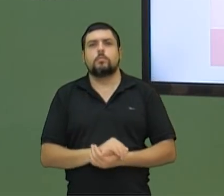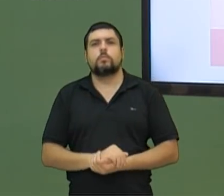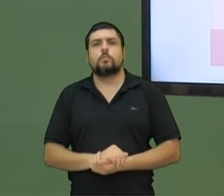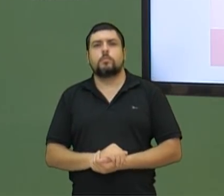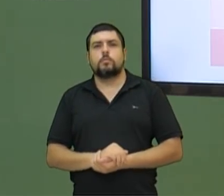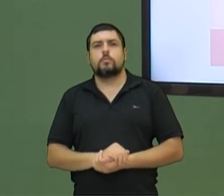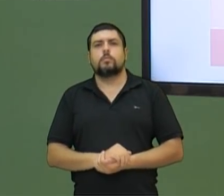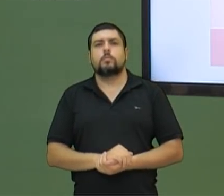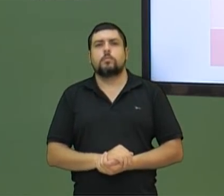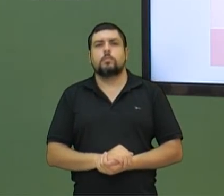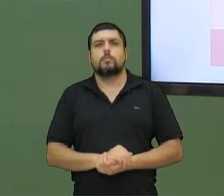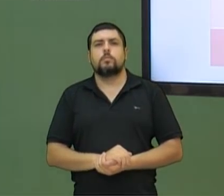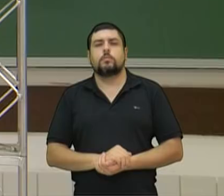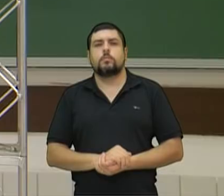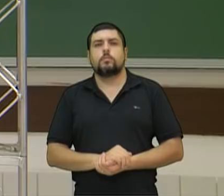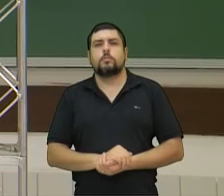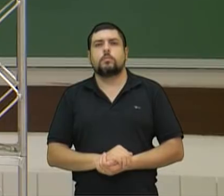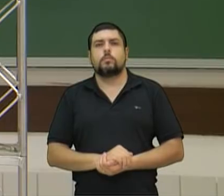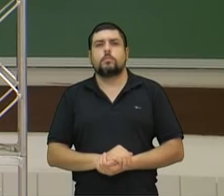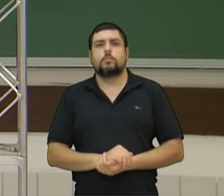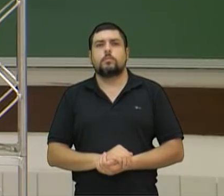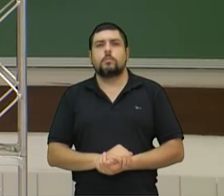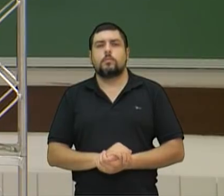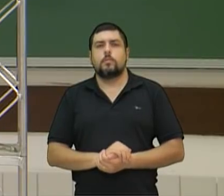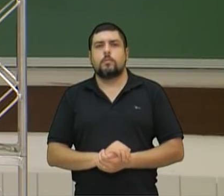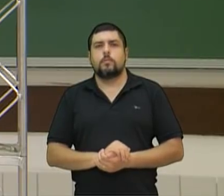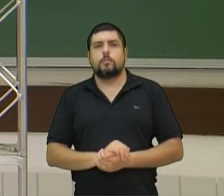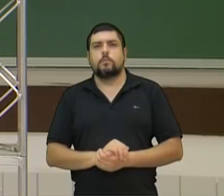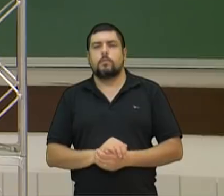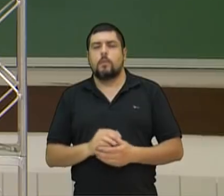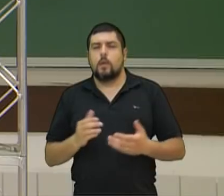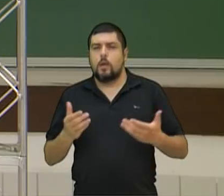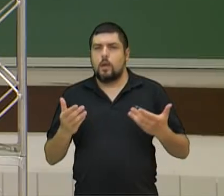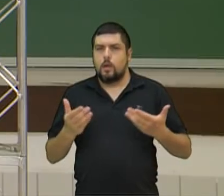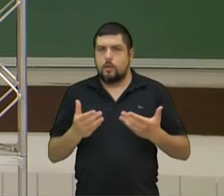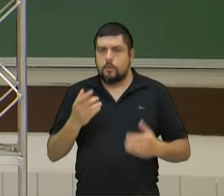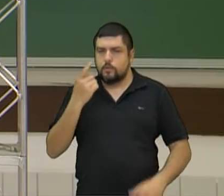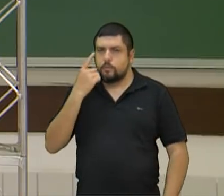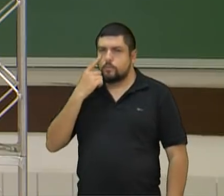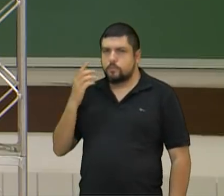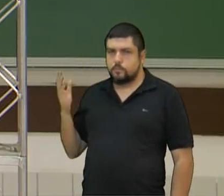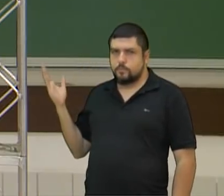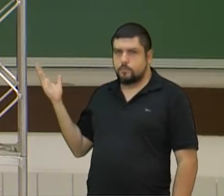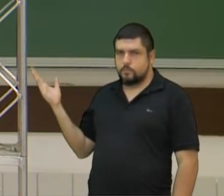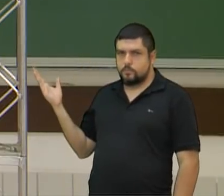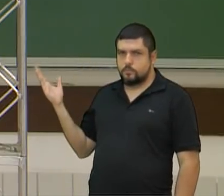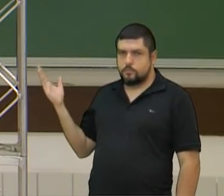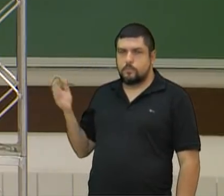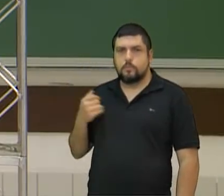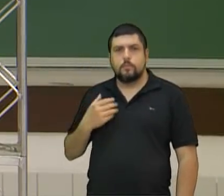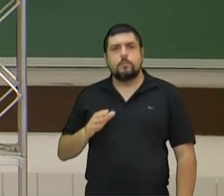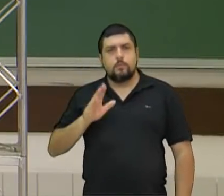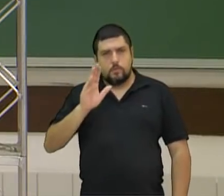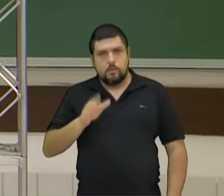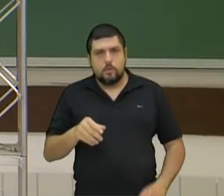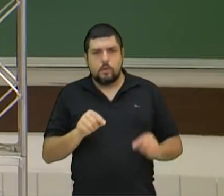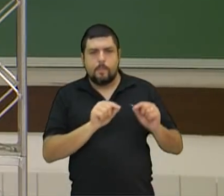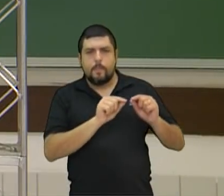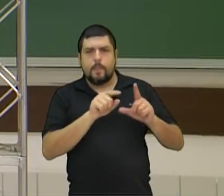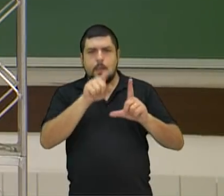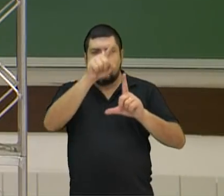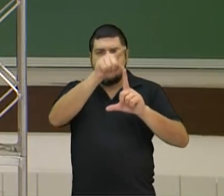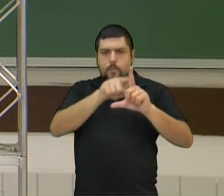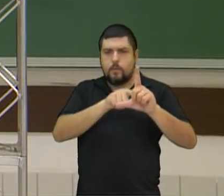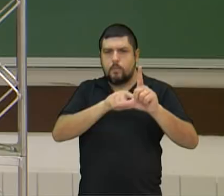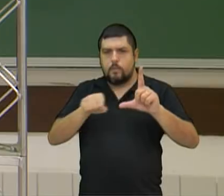pontos, tá? Eu vou deixar aqui para vocês, eu tenho ele aqui no slide para vocês, já os pontos todos marcadinhos. Eu vou dar um